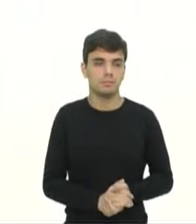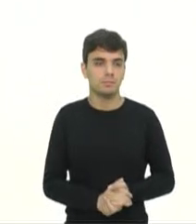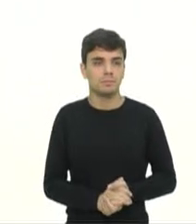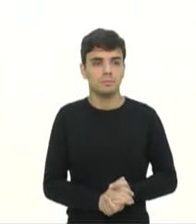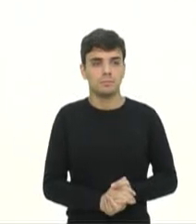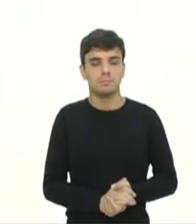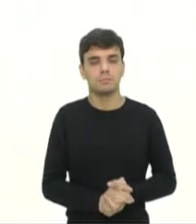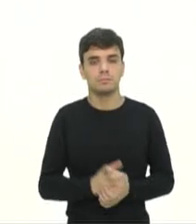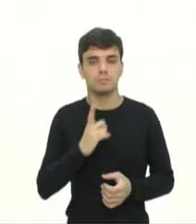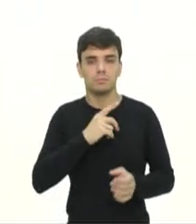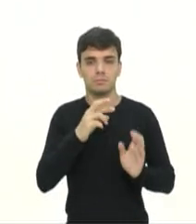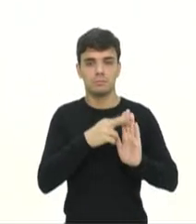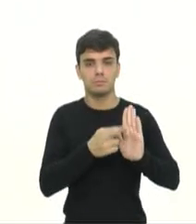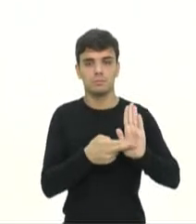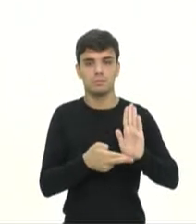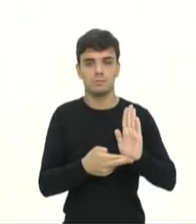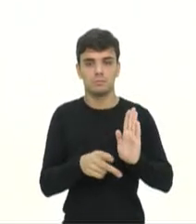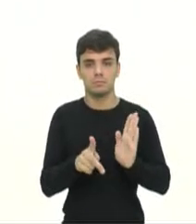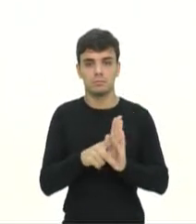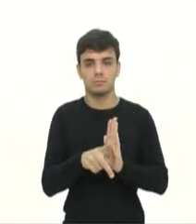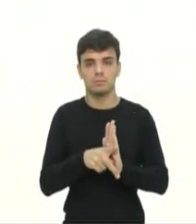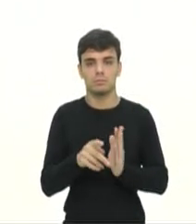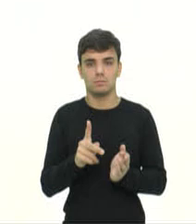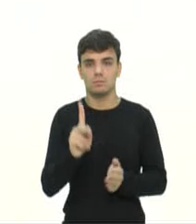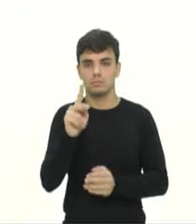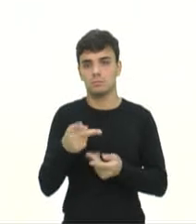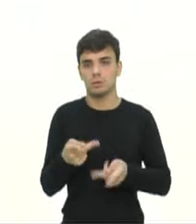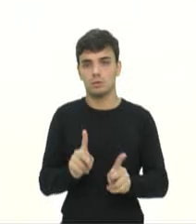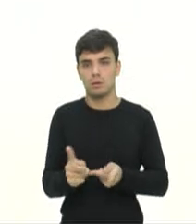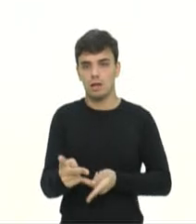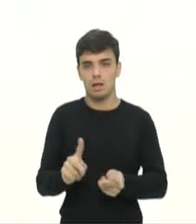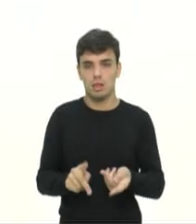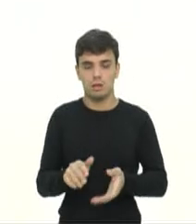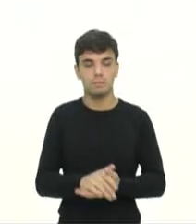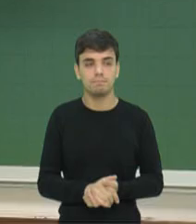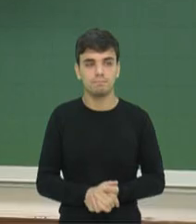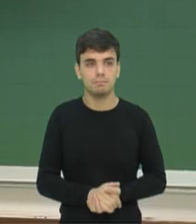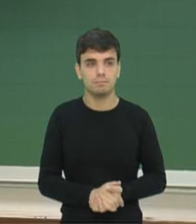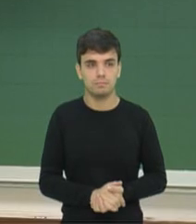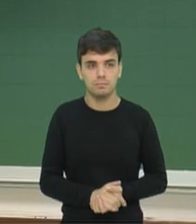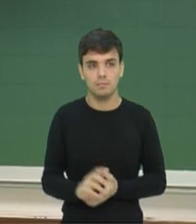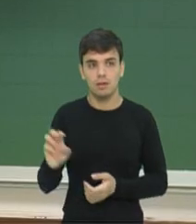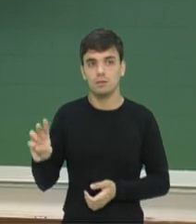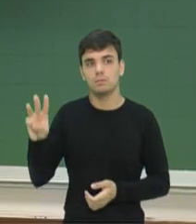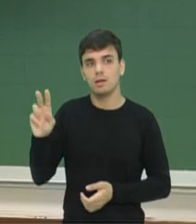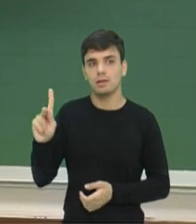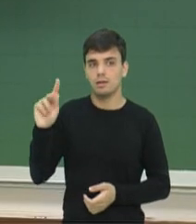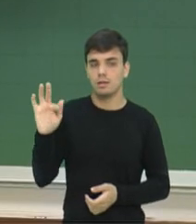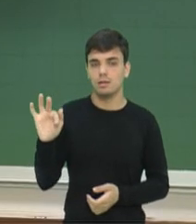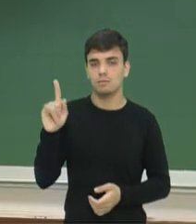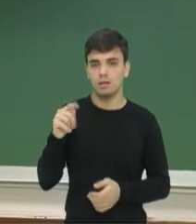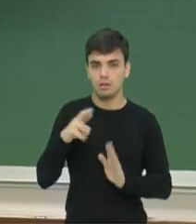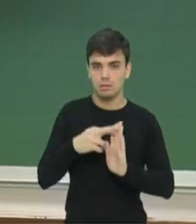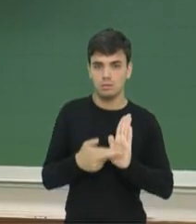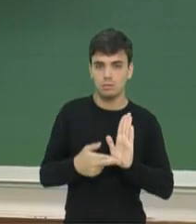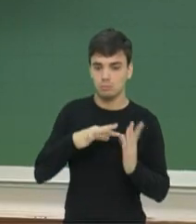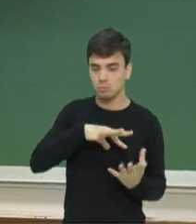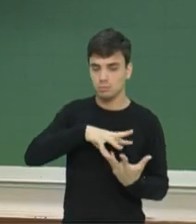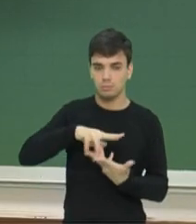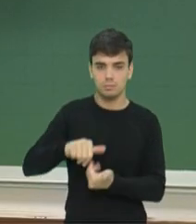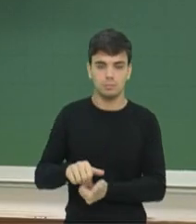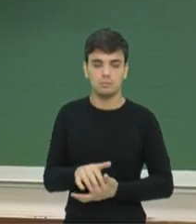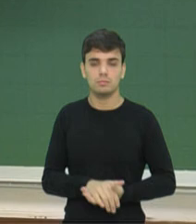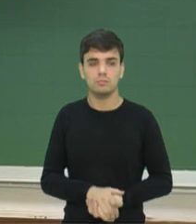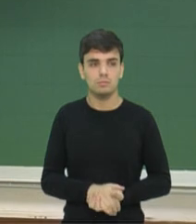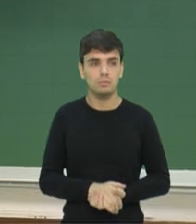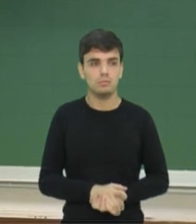que regulamenta o Karatê no Brasil, e a WKF, que regulamenta o Karatê a nível mundial. Também a CBK, né,